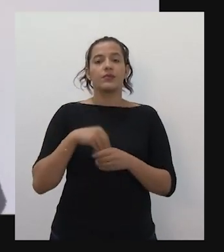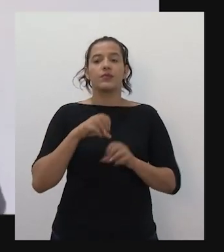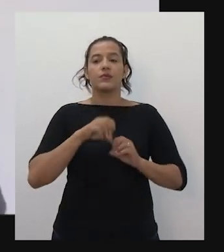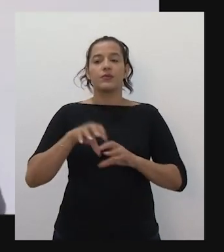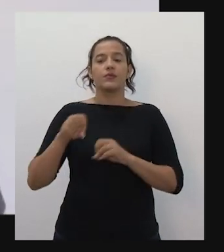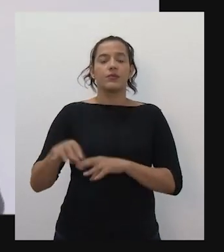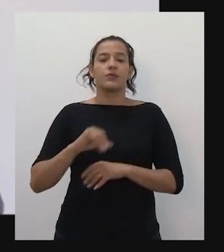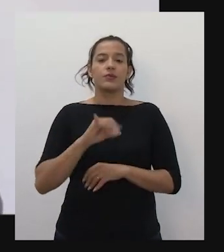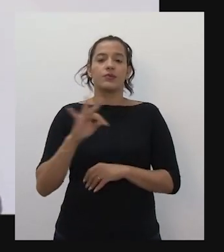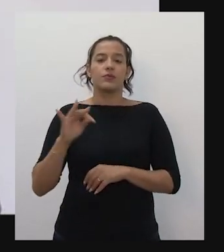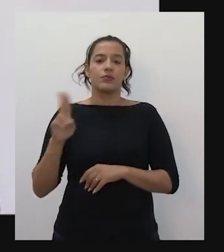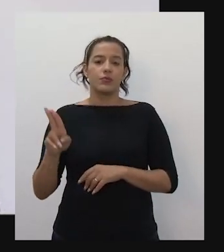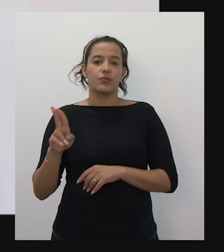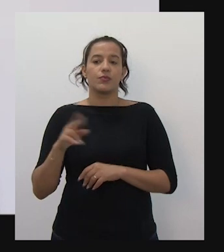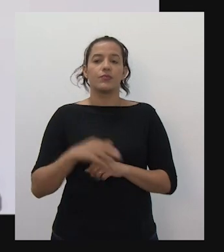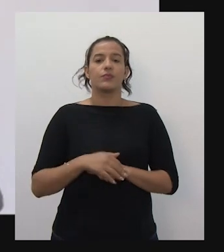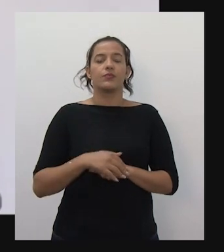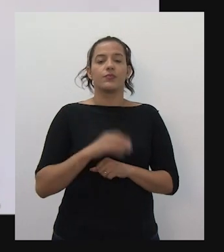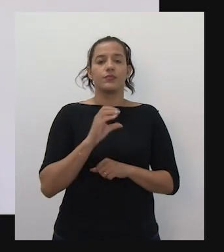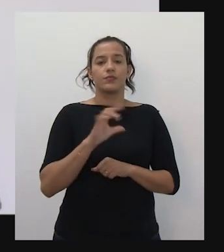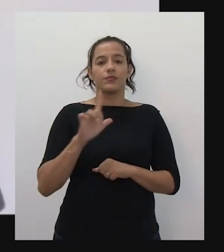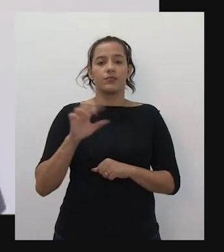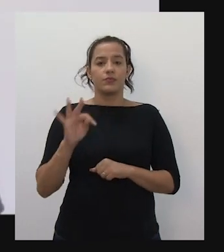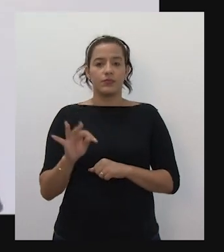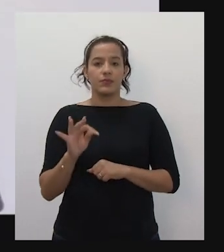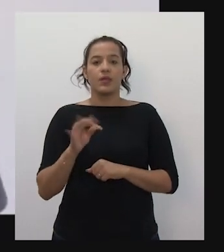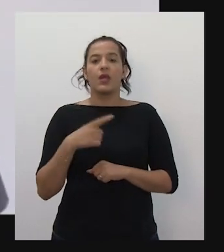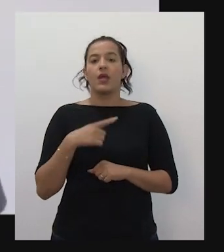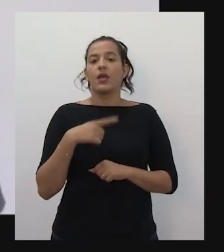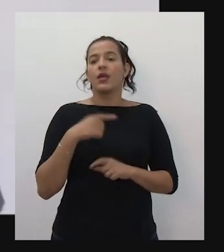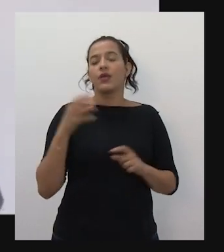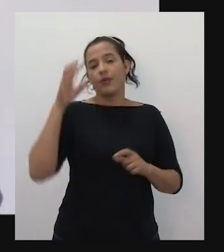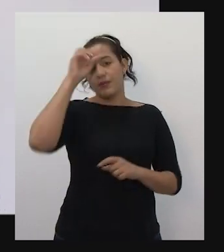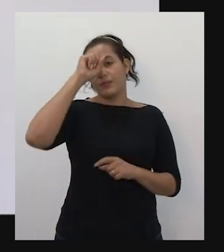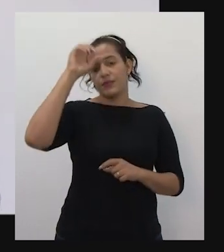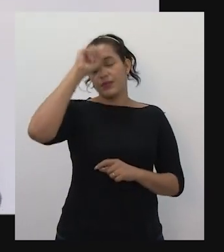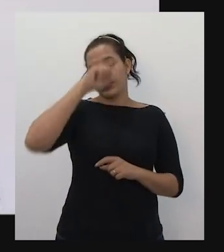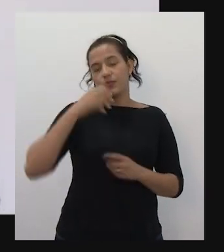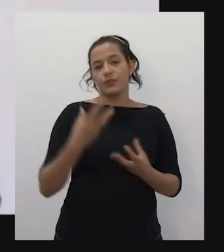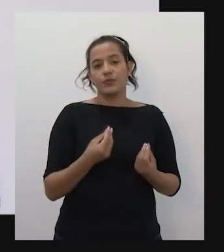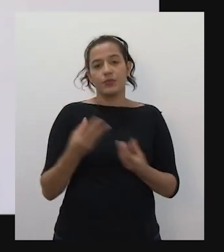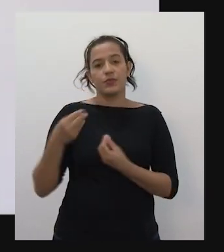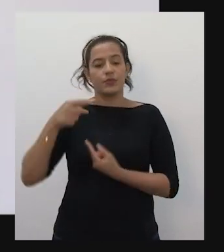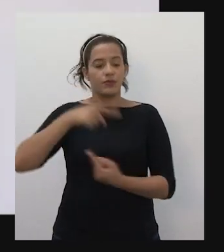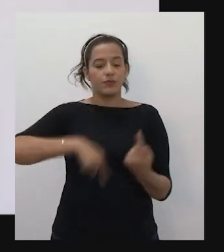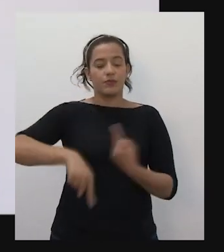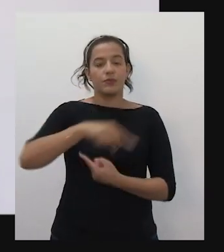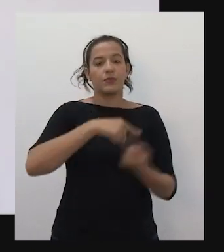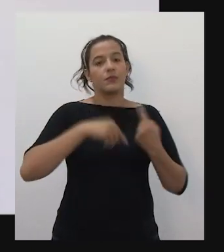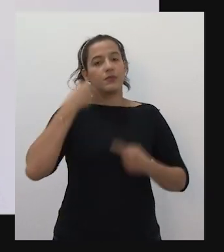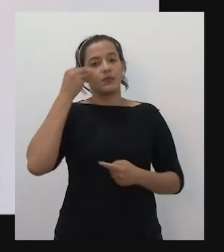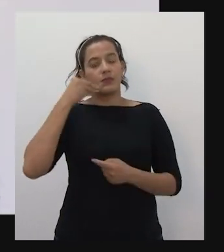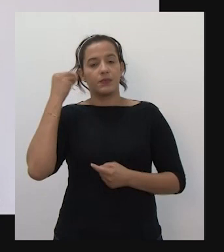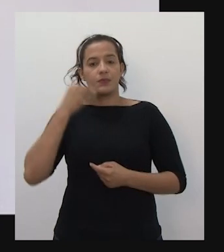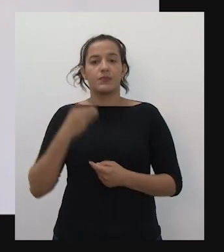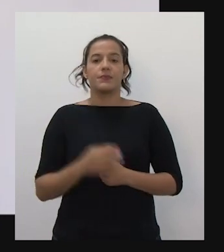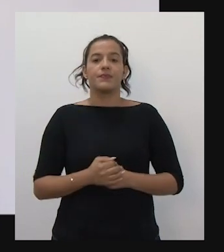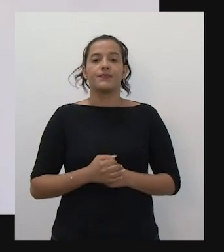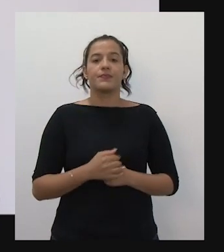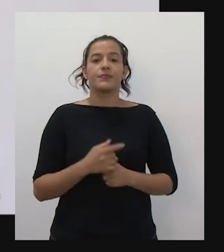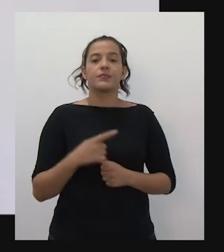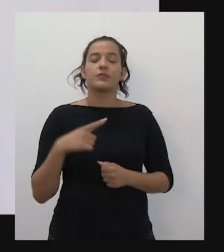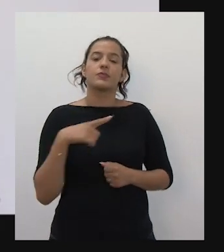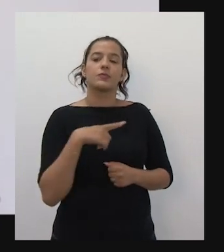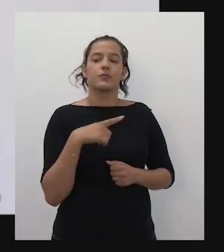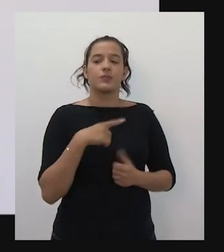Itu, na função de PCNP, onde aprendi muito e troquei muitas experiências com diversas pessoas. E lá estudando